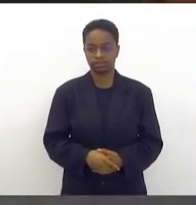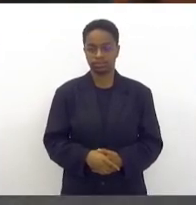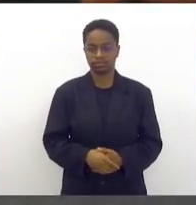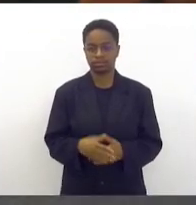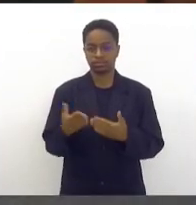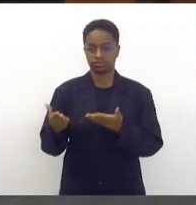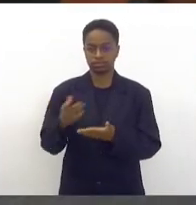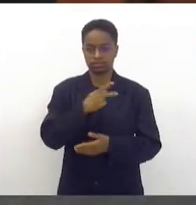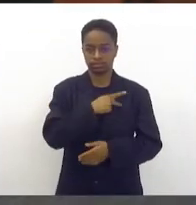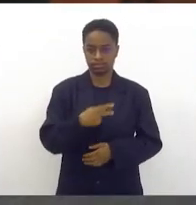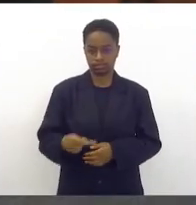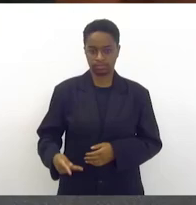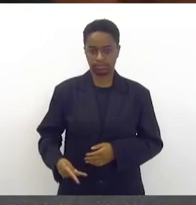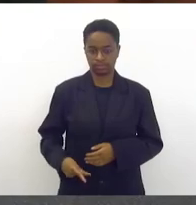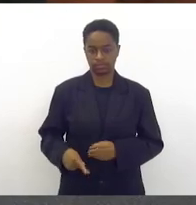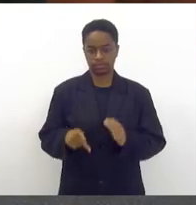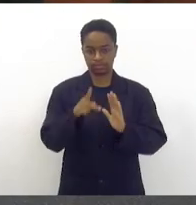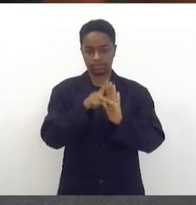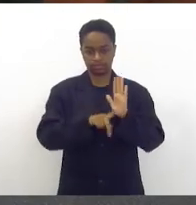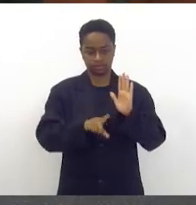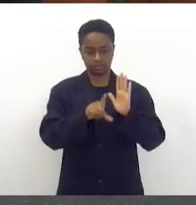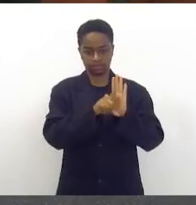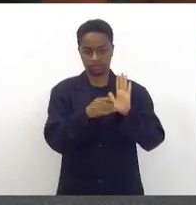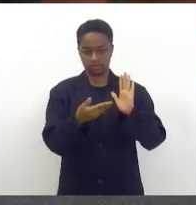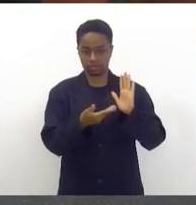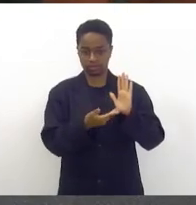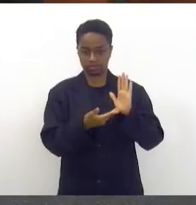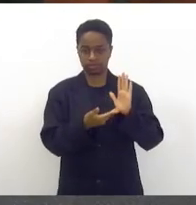Senhor presidente, o projeto